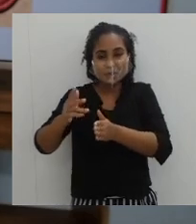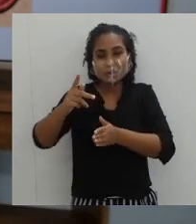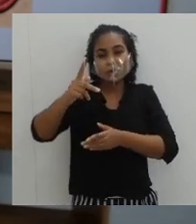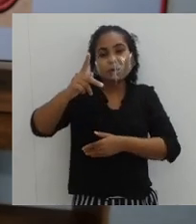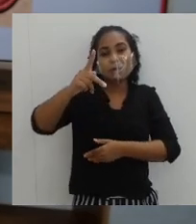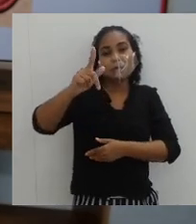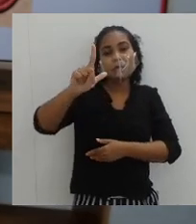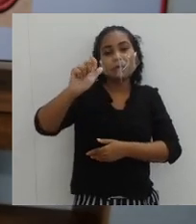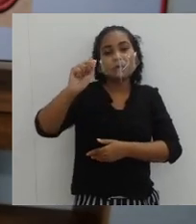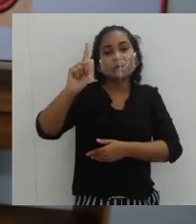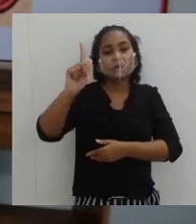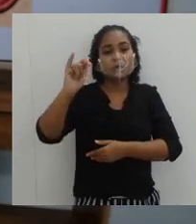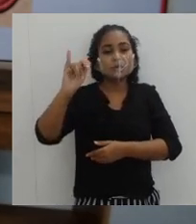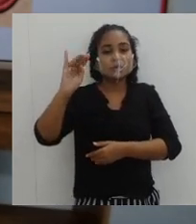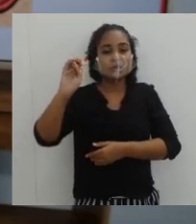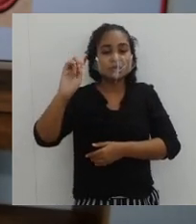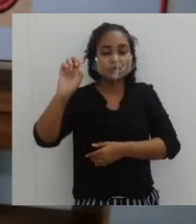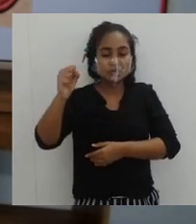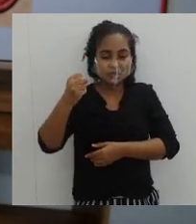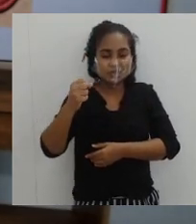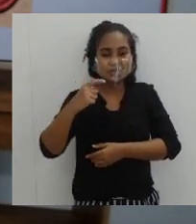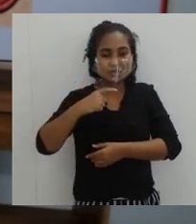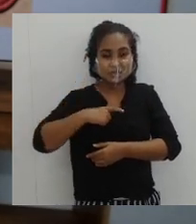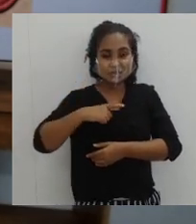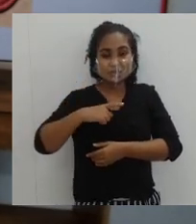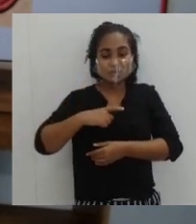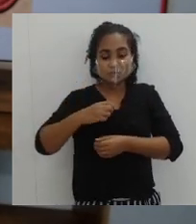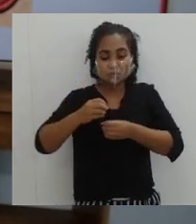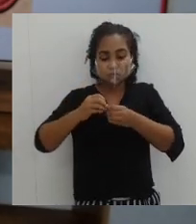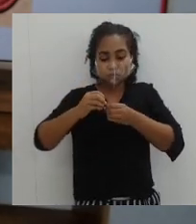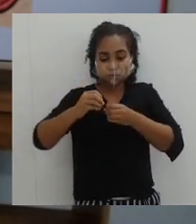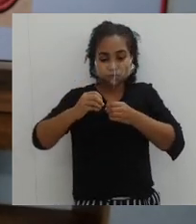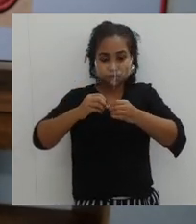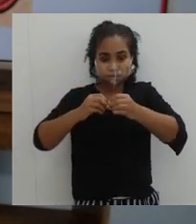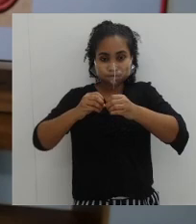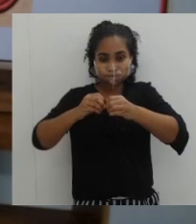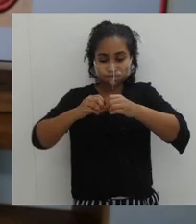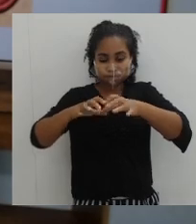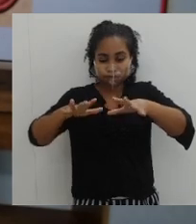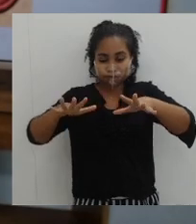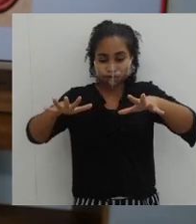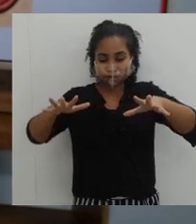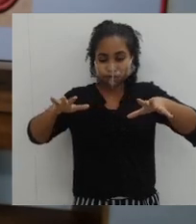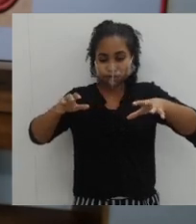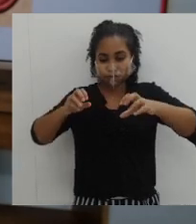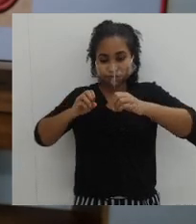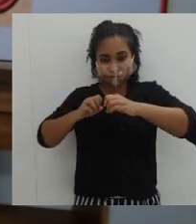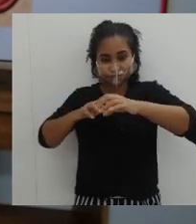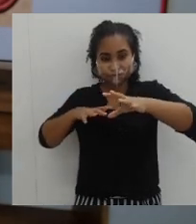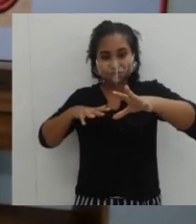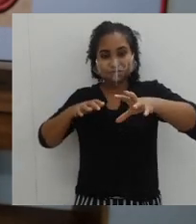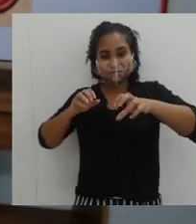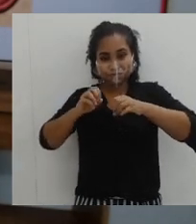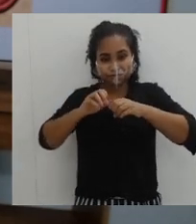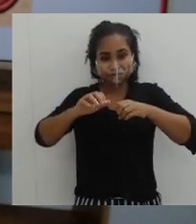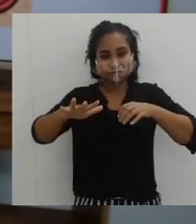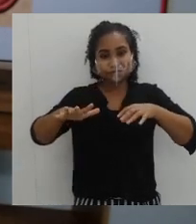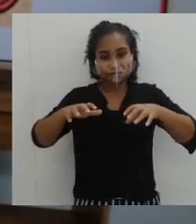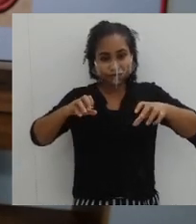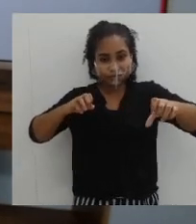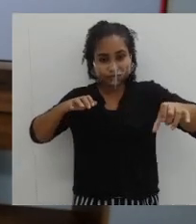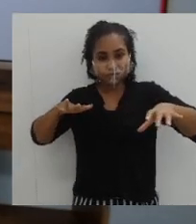corpo dela, onde são cheios de ovos. E quando há eclosão disso aqui, libera mais ovos de tênia